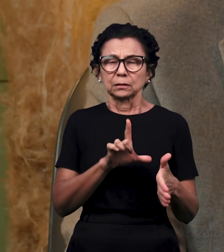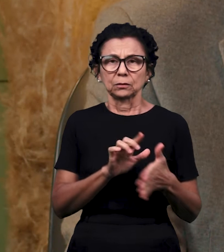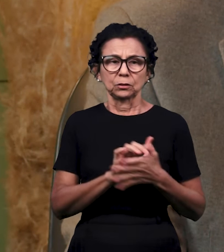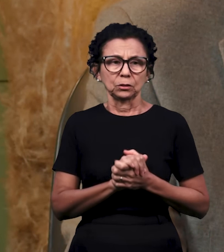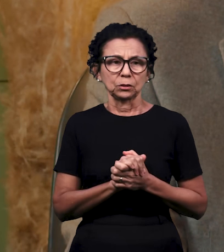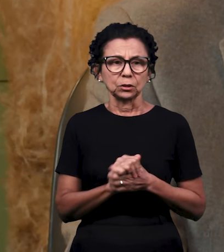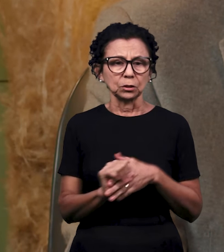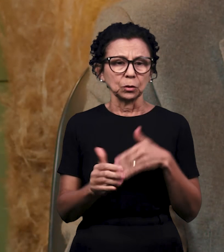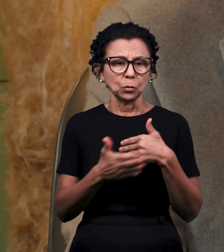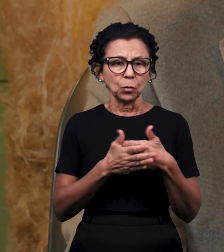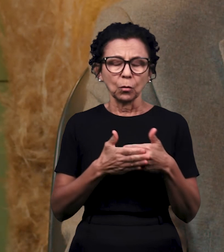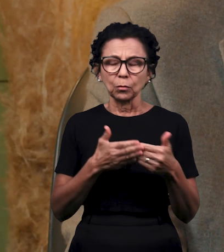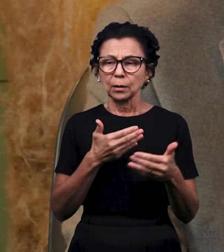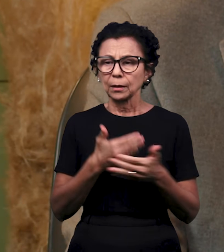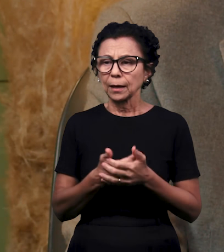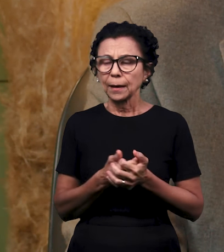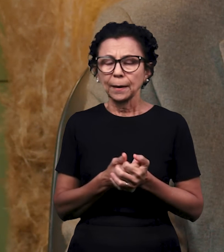aproveitamento